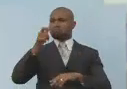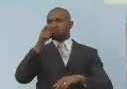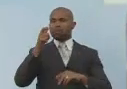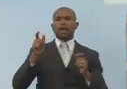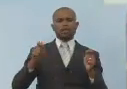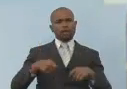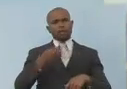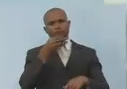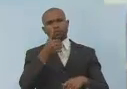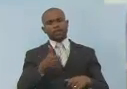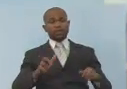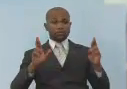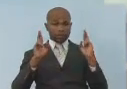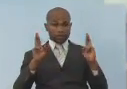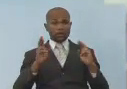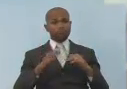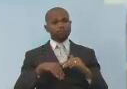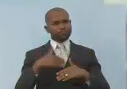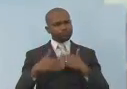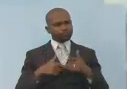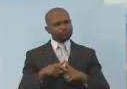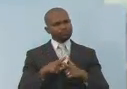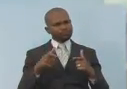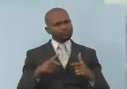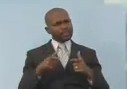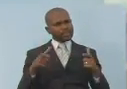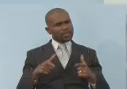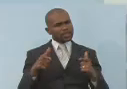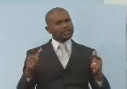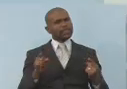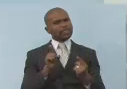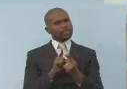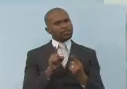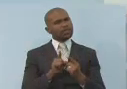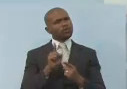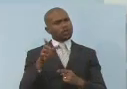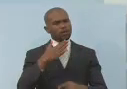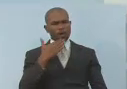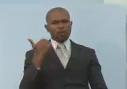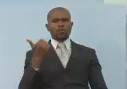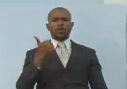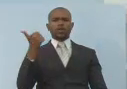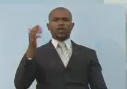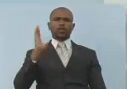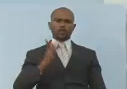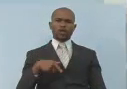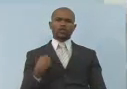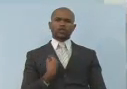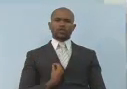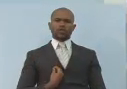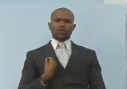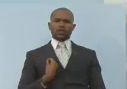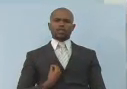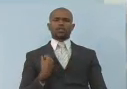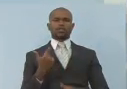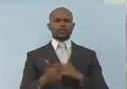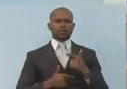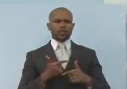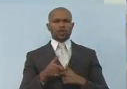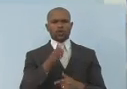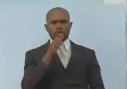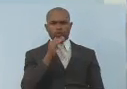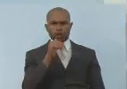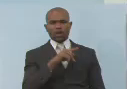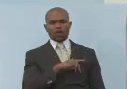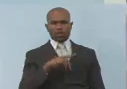E esperamos que cada vez mais cresça esse atendimento lá, né? Melhorando cada vez mais a nossa vida de trabalhador, de funcionário público da